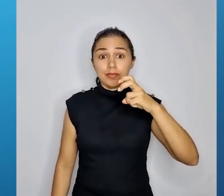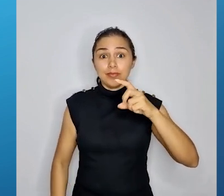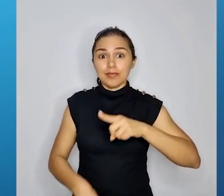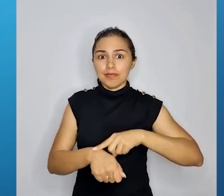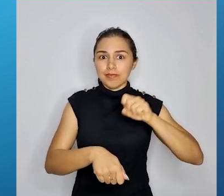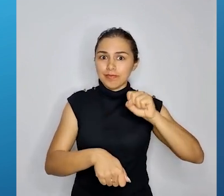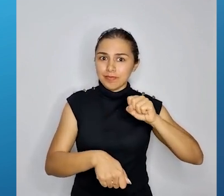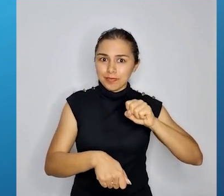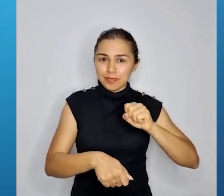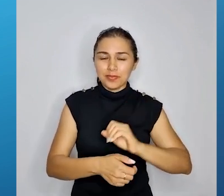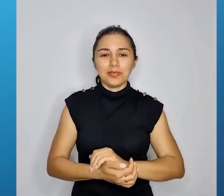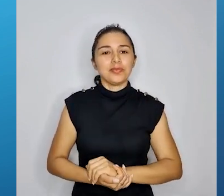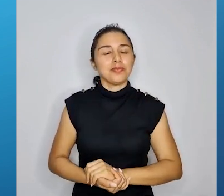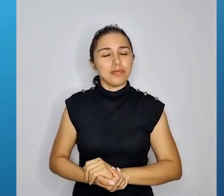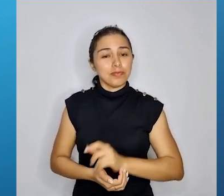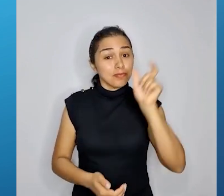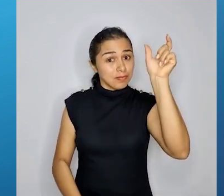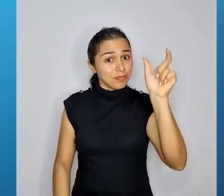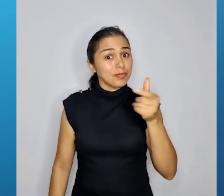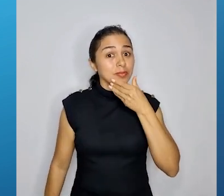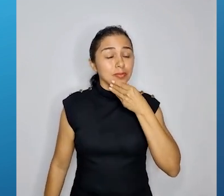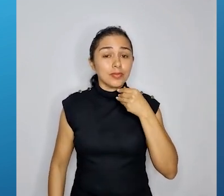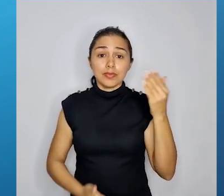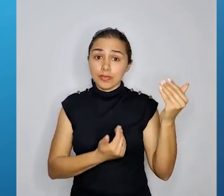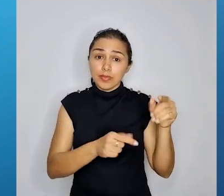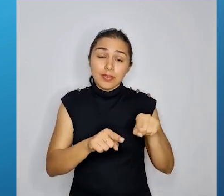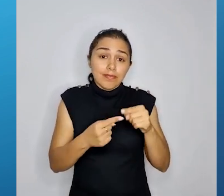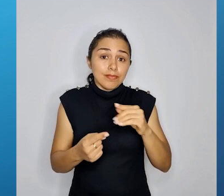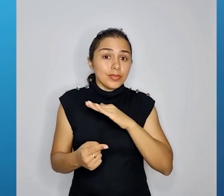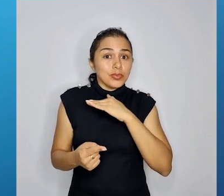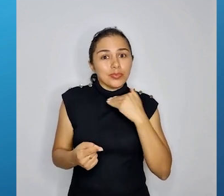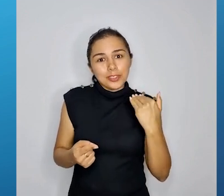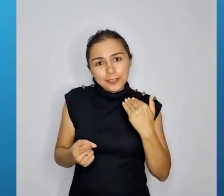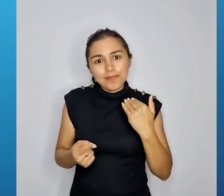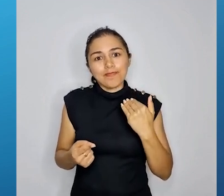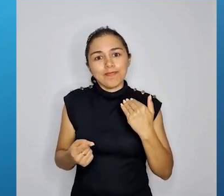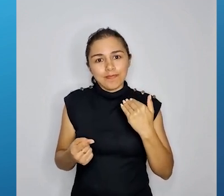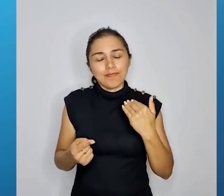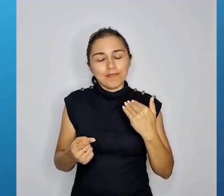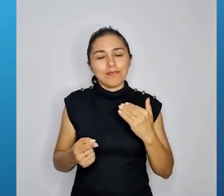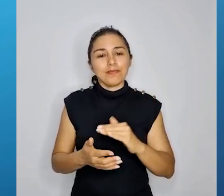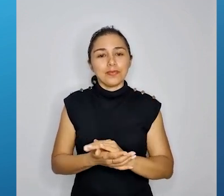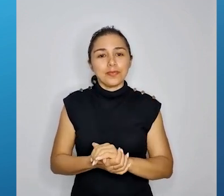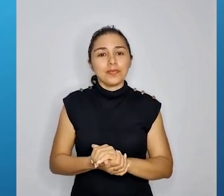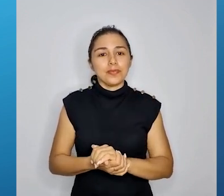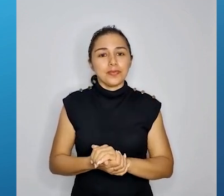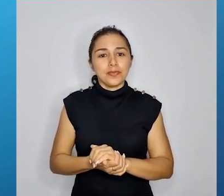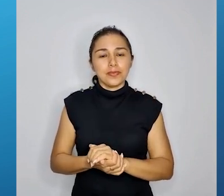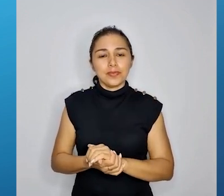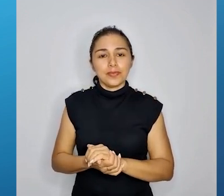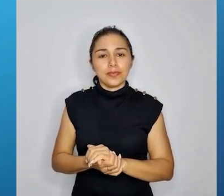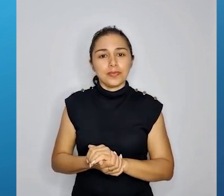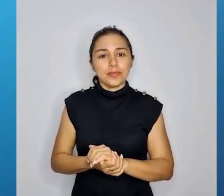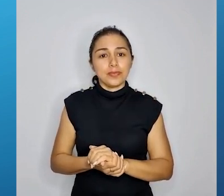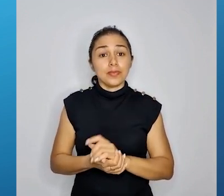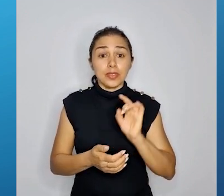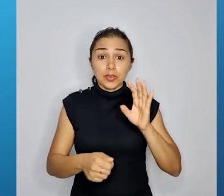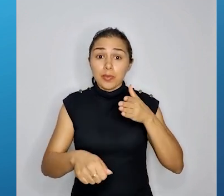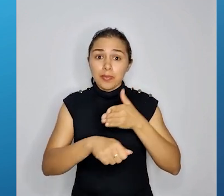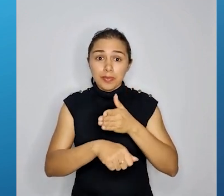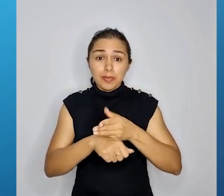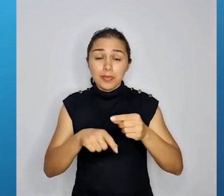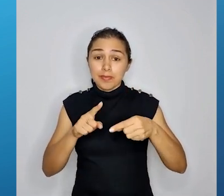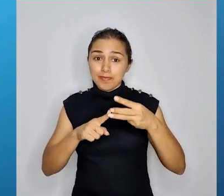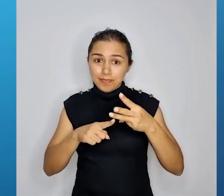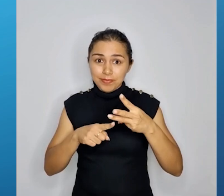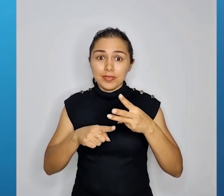Infelizmente, atleta jovem, né, faleceu recentemente. Ele só tinha participado de 3